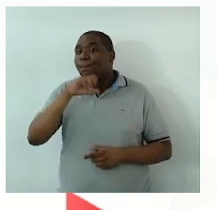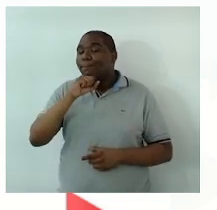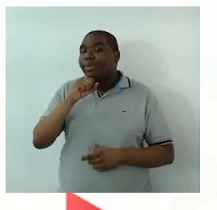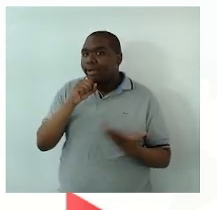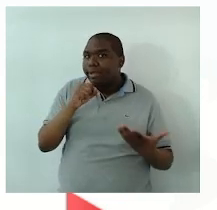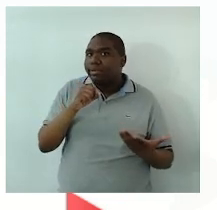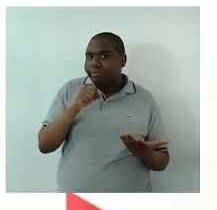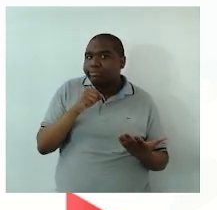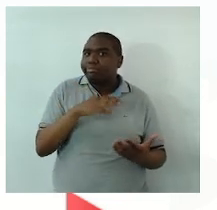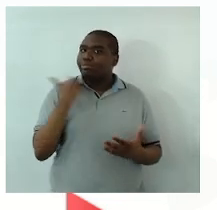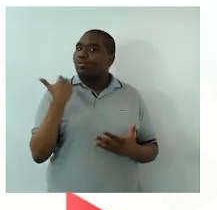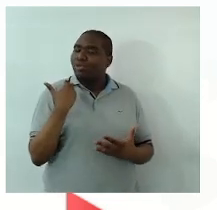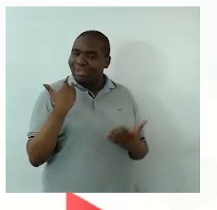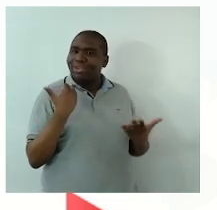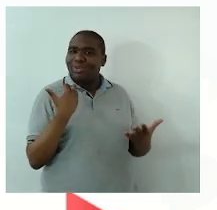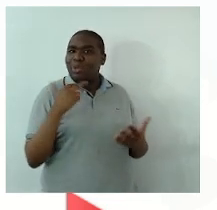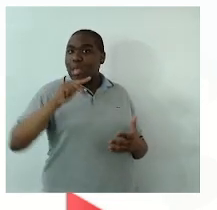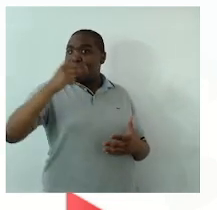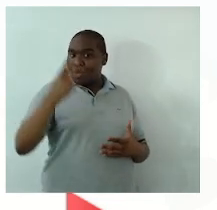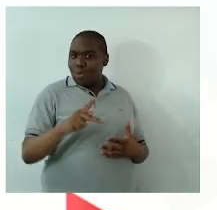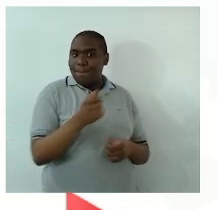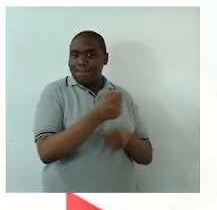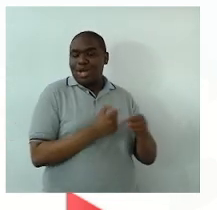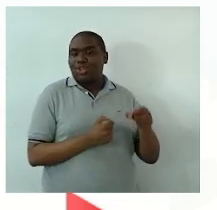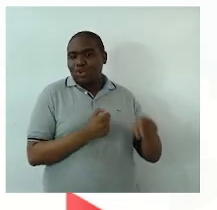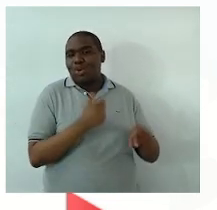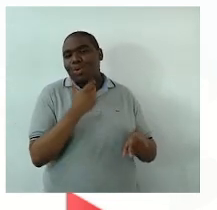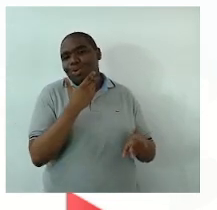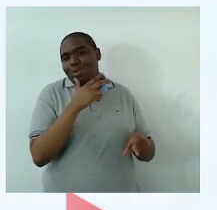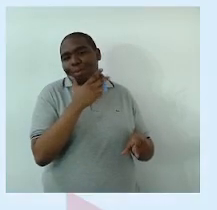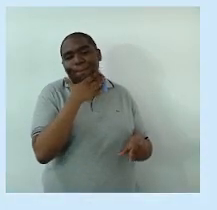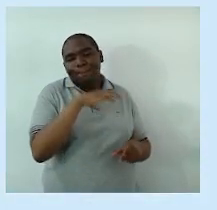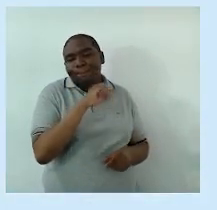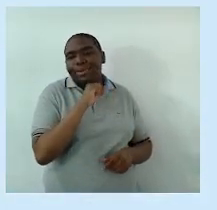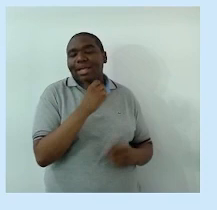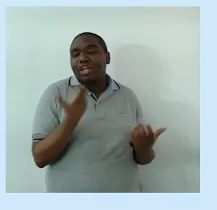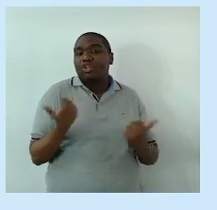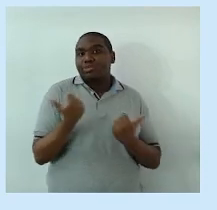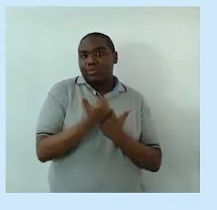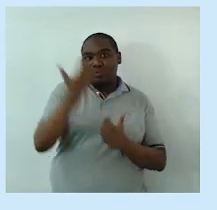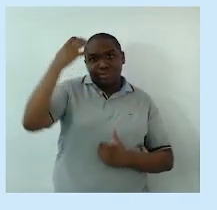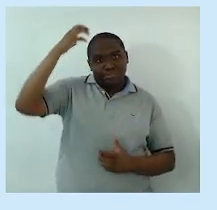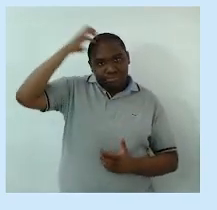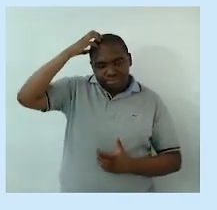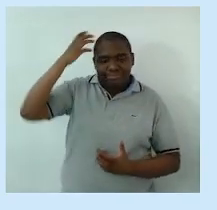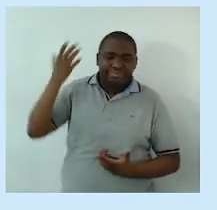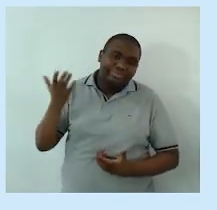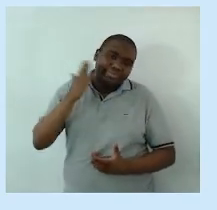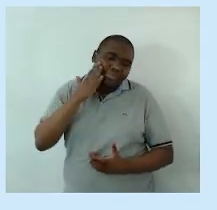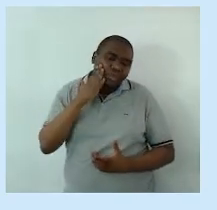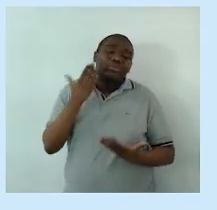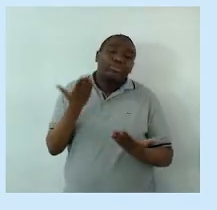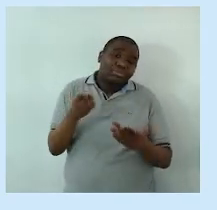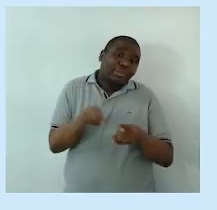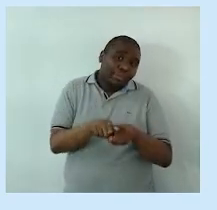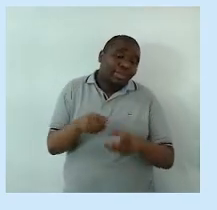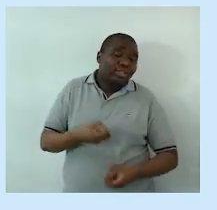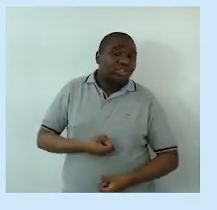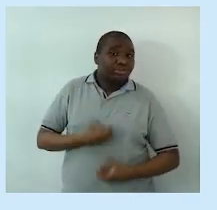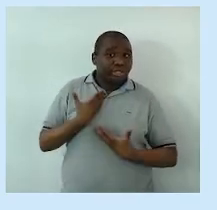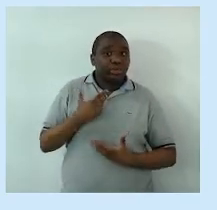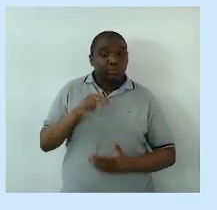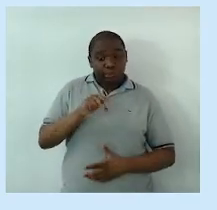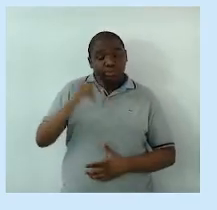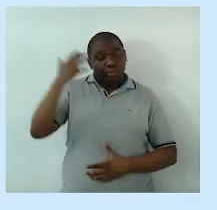próprio irmão, né, com o intuito de tomar o trono. Então é também inspirado, né? Então o irmão